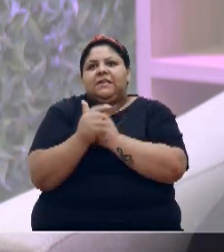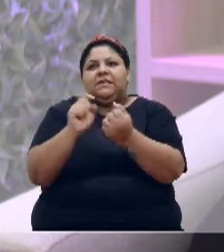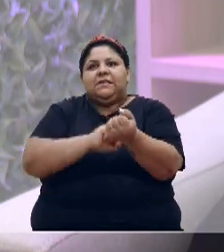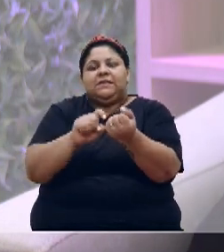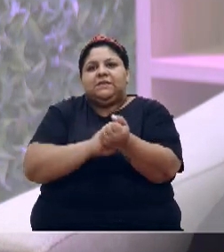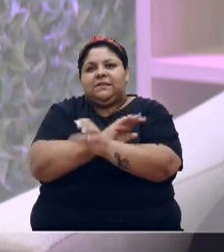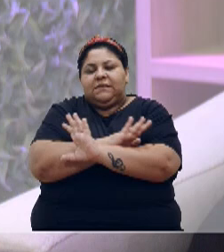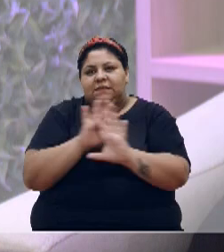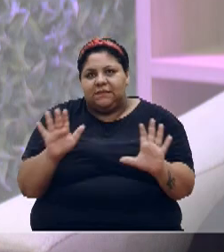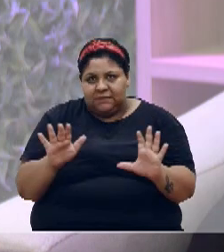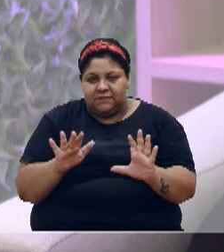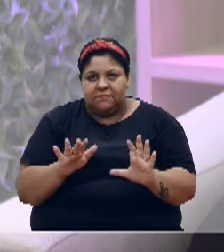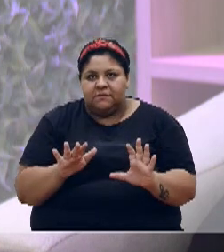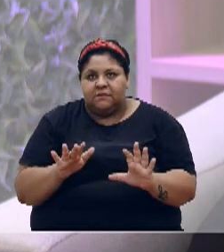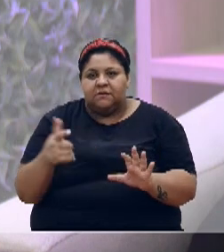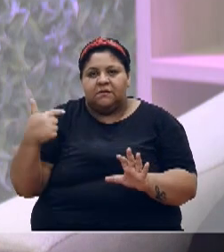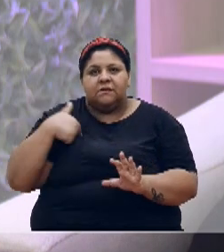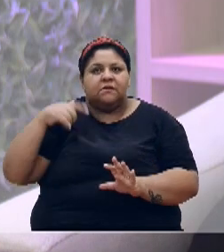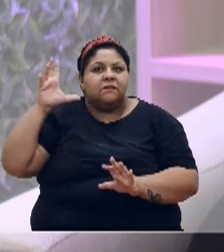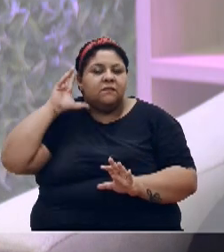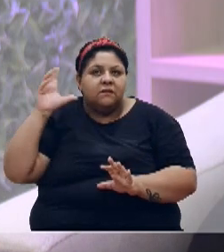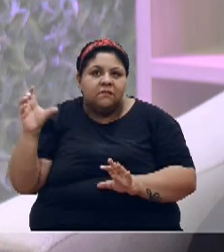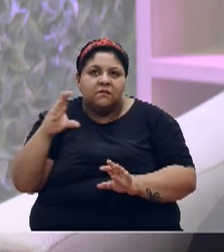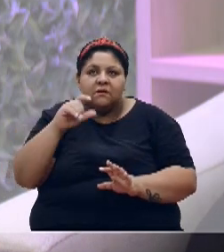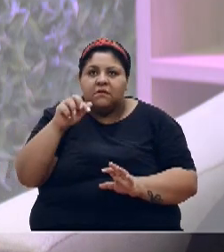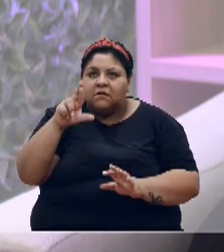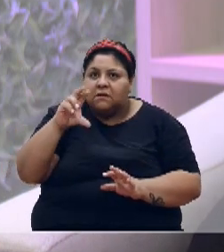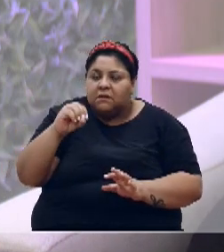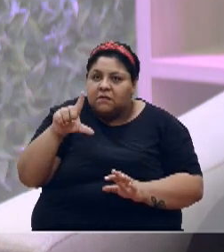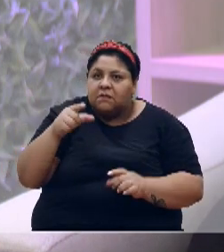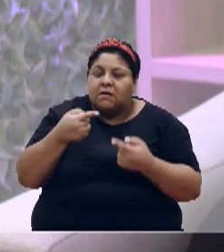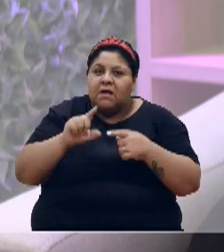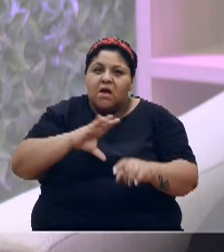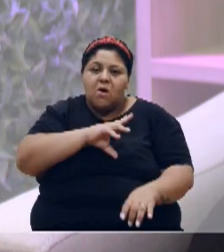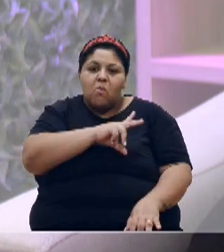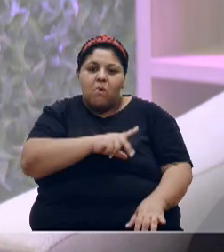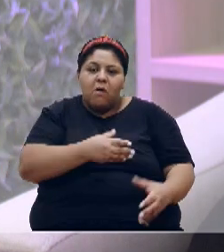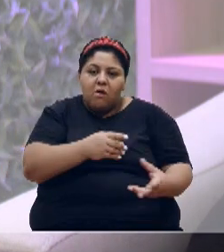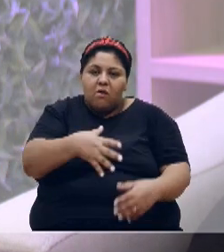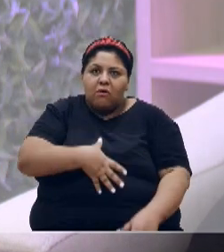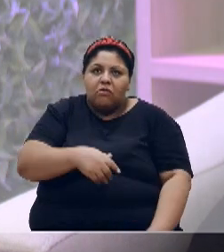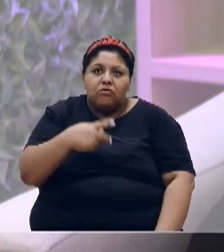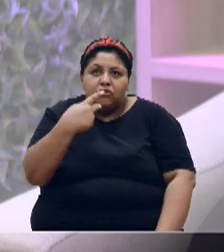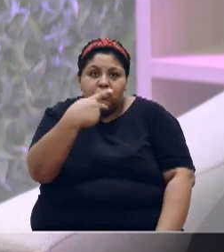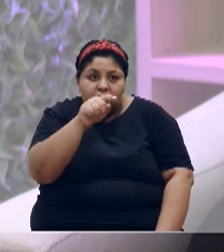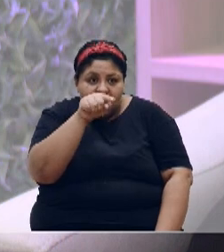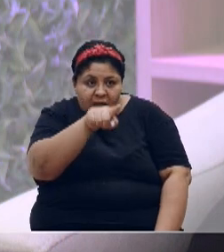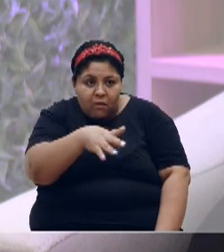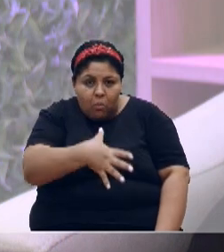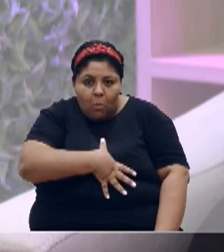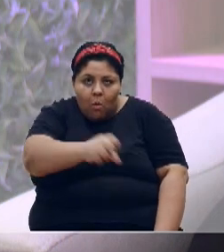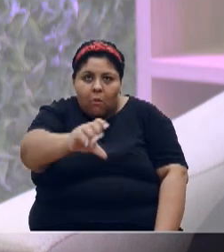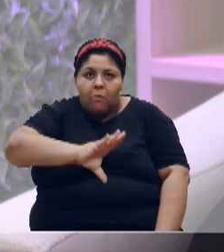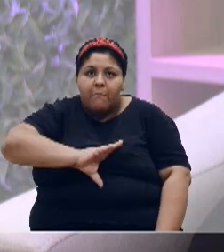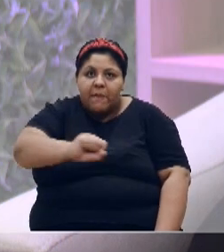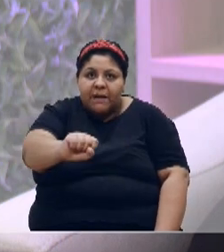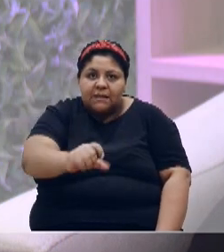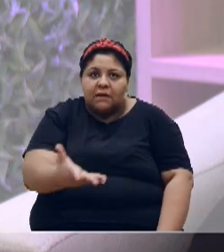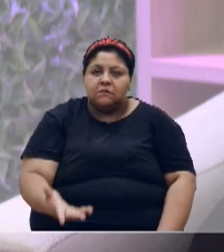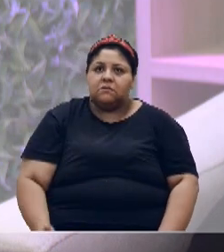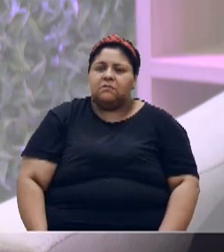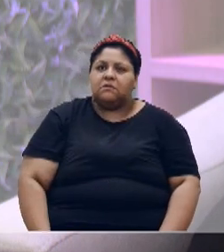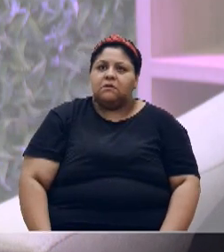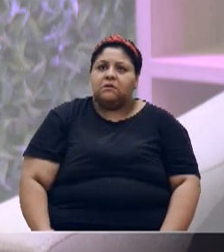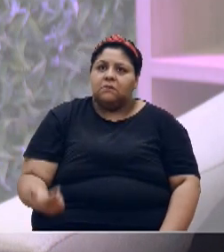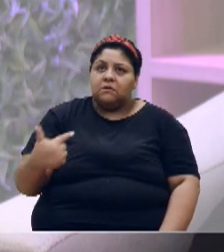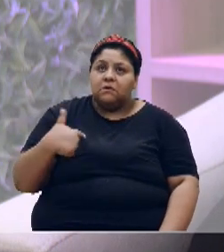abafar a minha dor. Eu ouvi assim, Carol, mas eu amo tanto meu filho que eu no teu lugar teria me matado. E